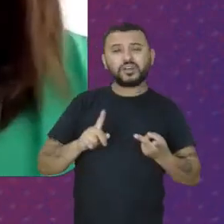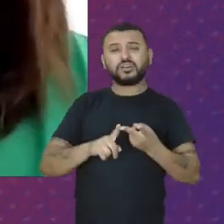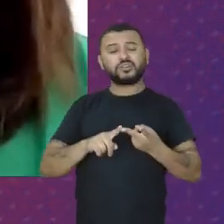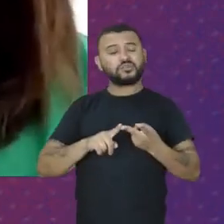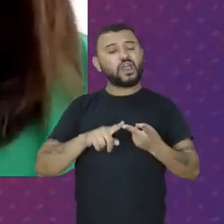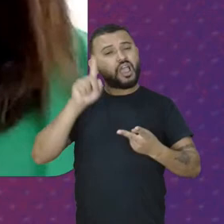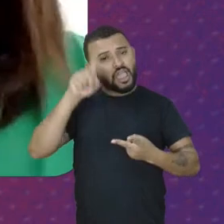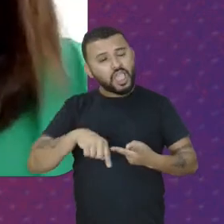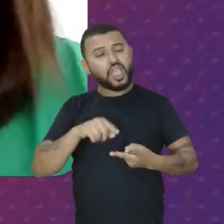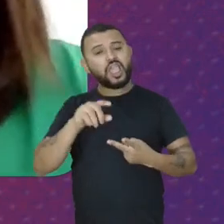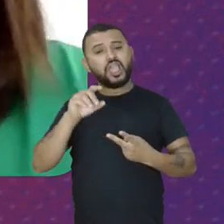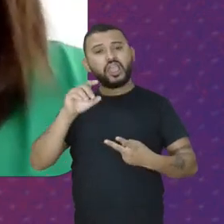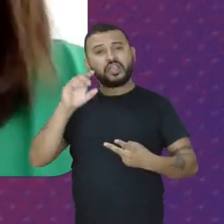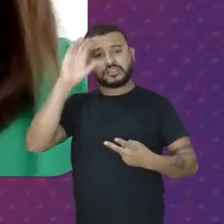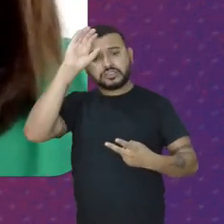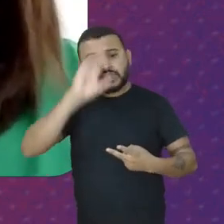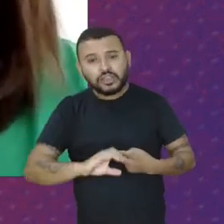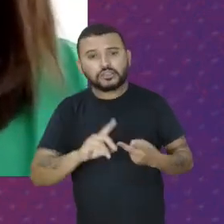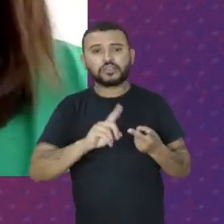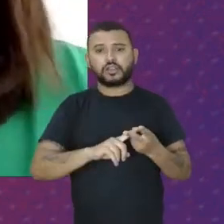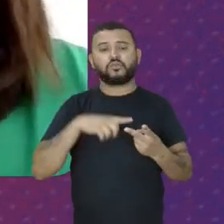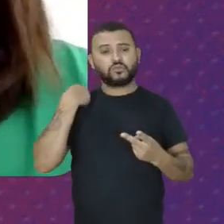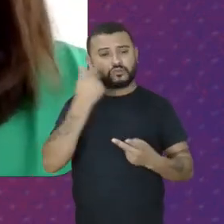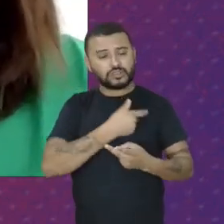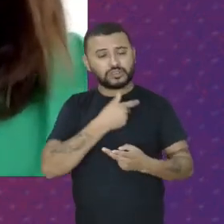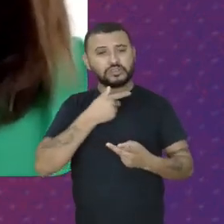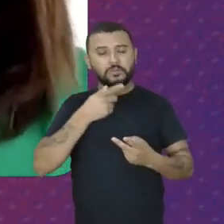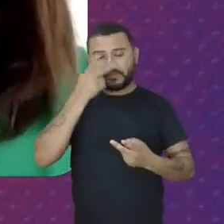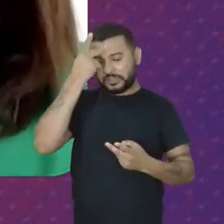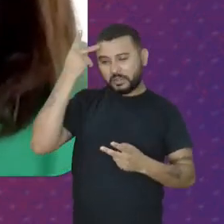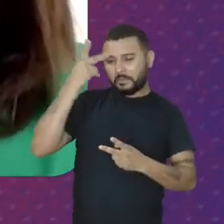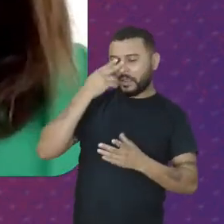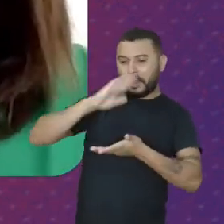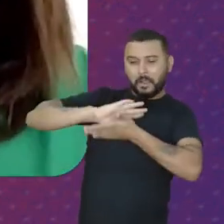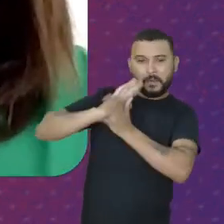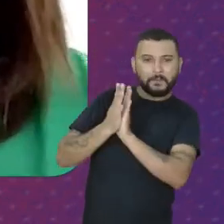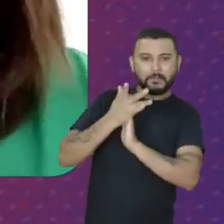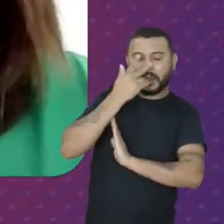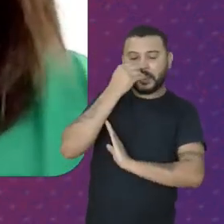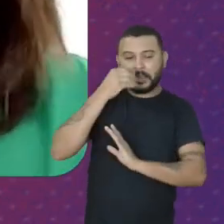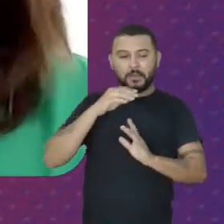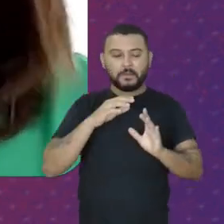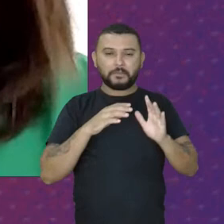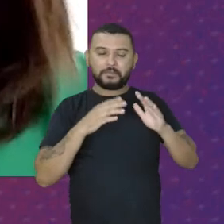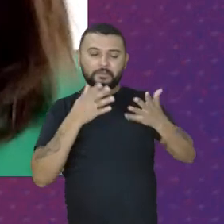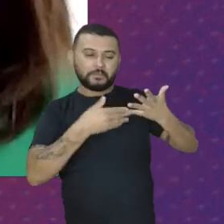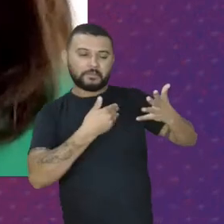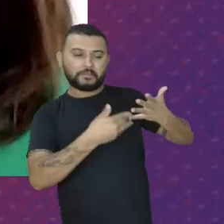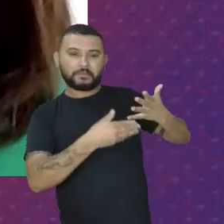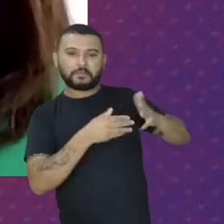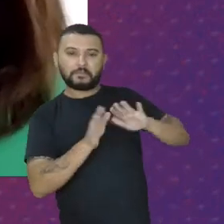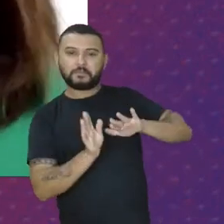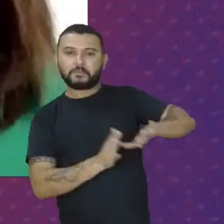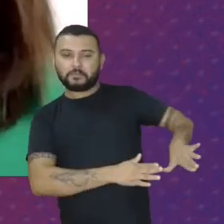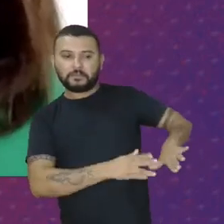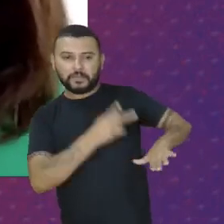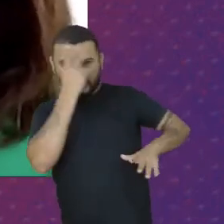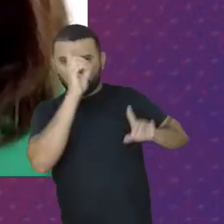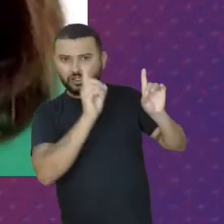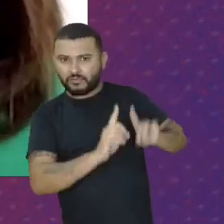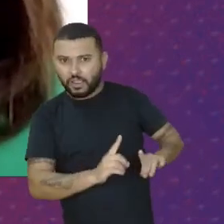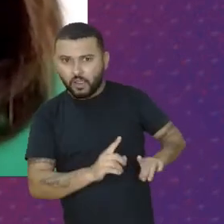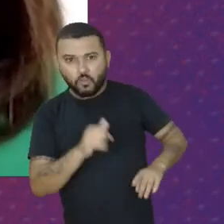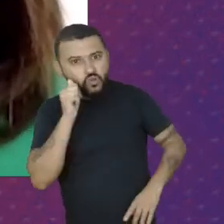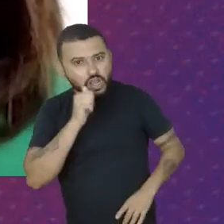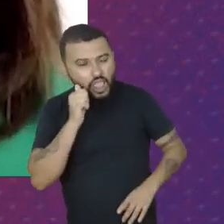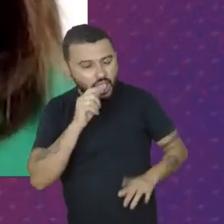que somos, porque muitas vezes nos colocam numa posição de segunda cidadania. As mulheres